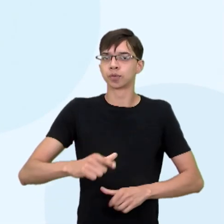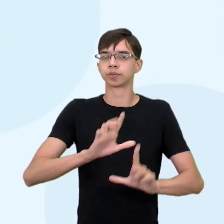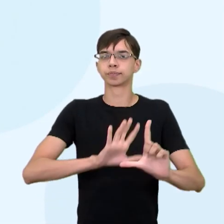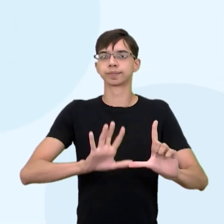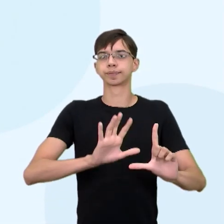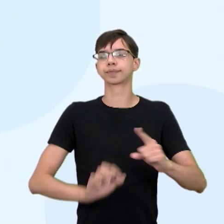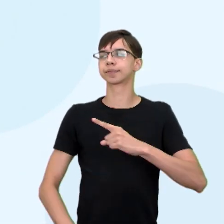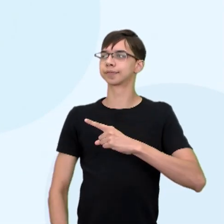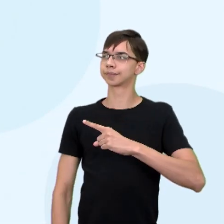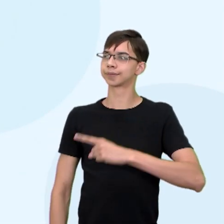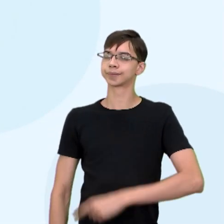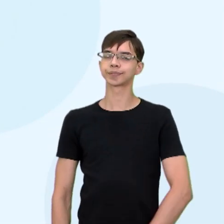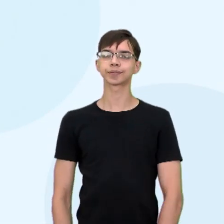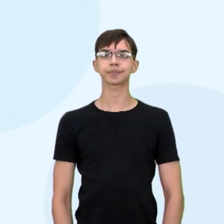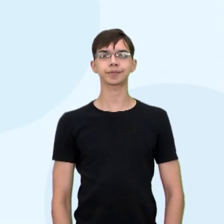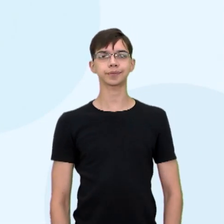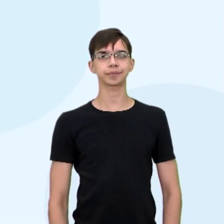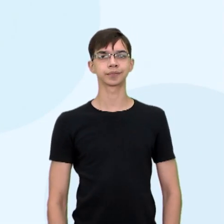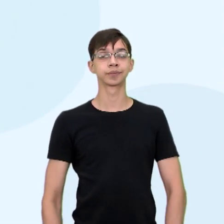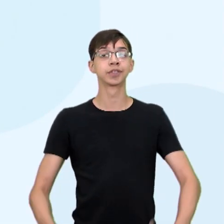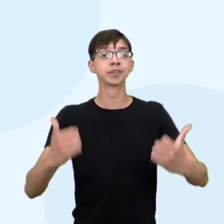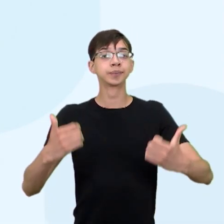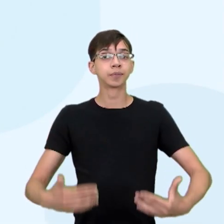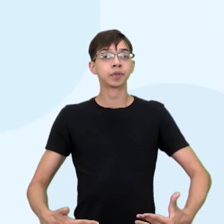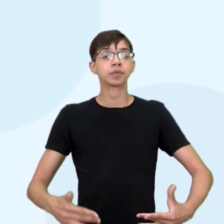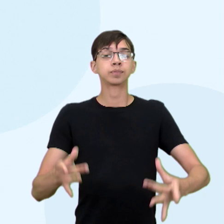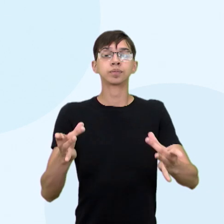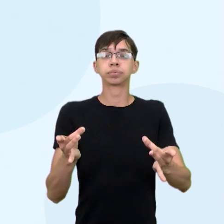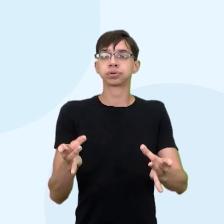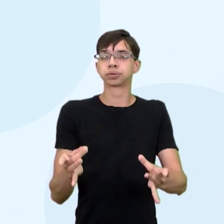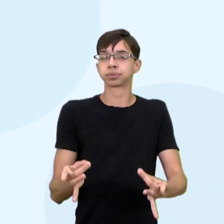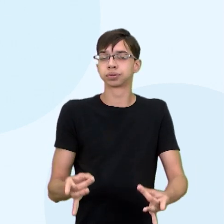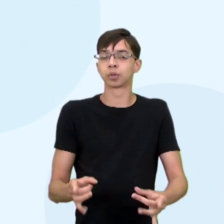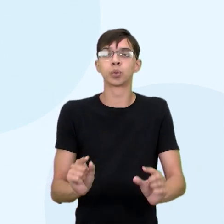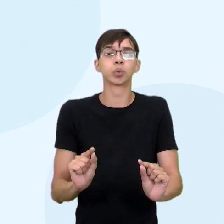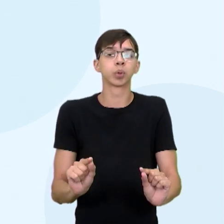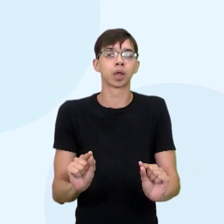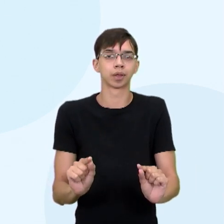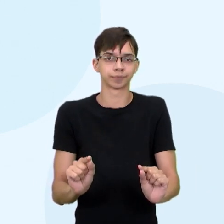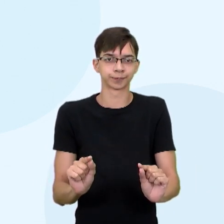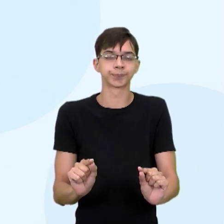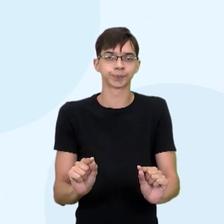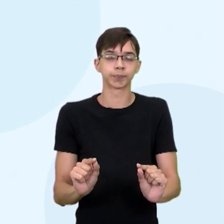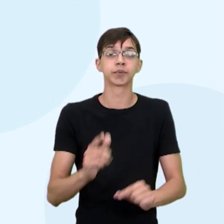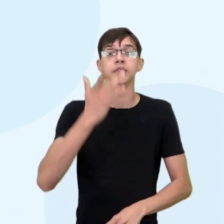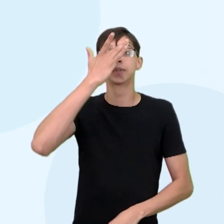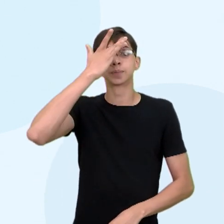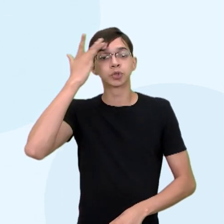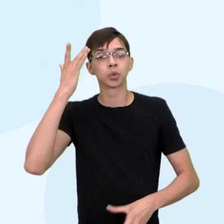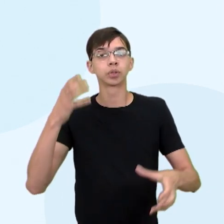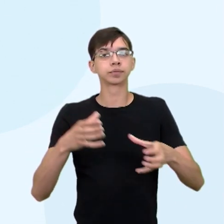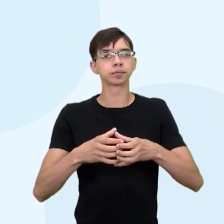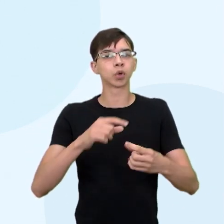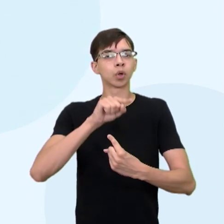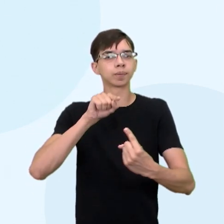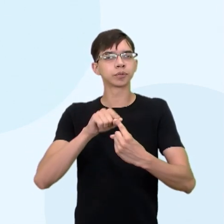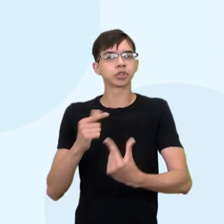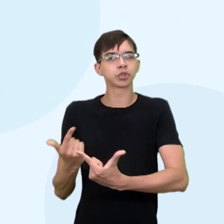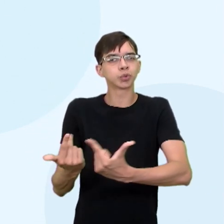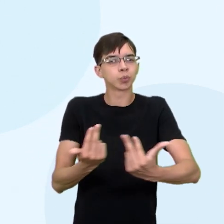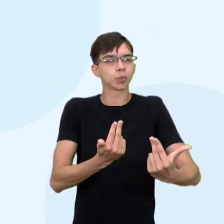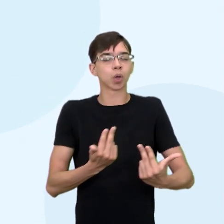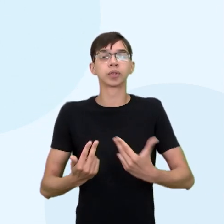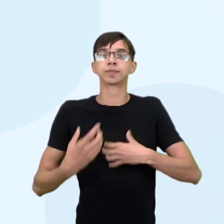justamente desse conjunto de pessoas que mantêm relações estáveis com objetivos e interesses em comum e geram